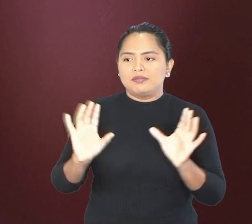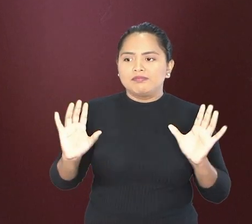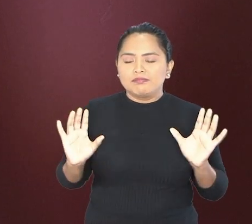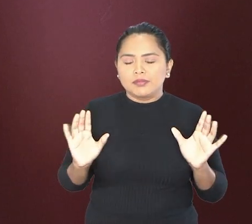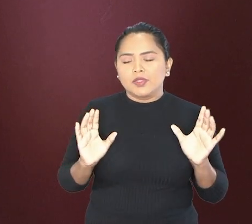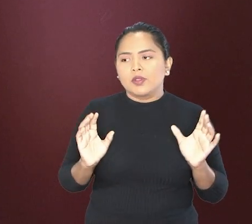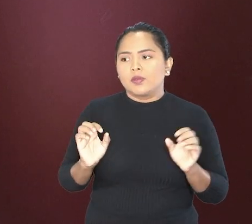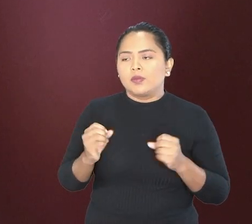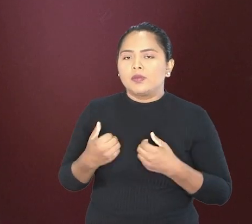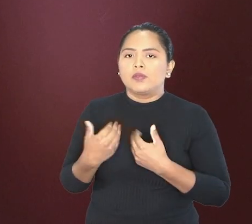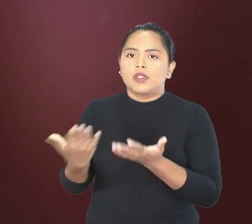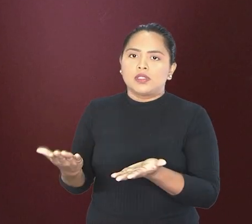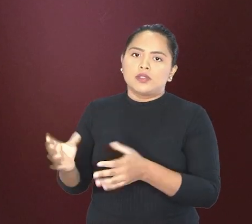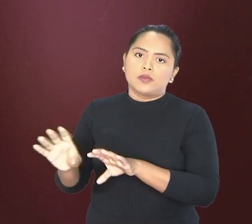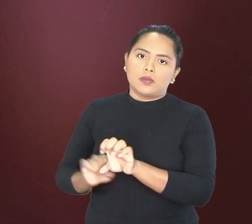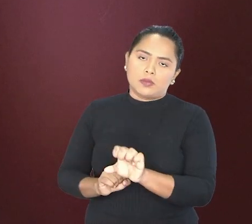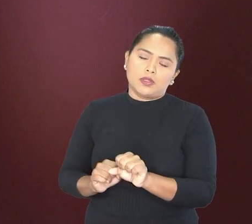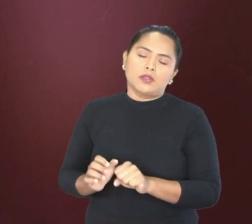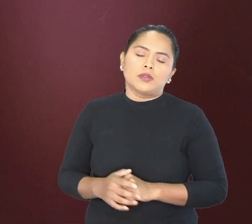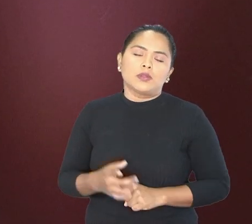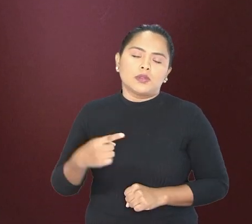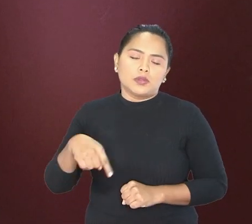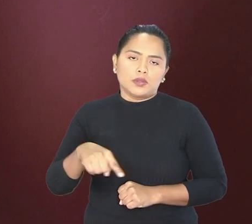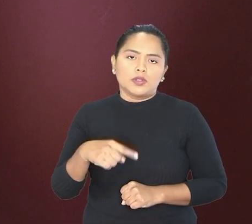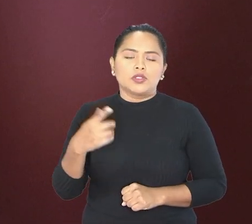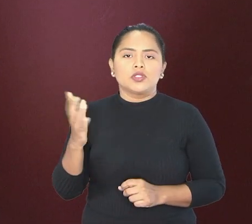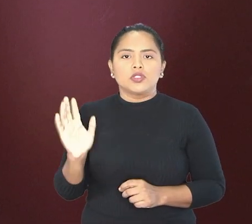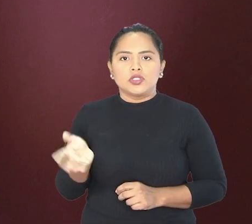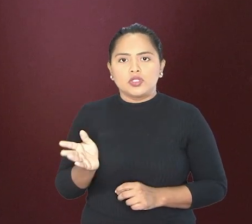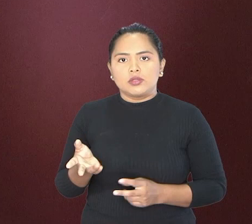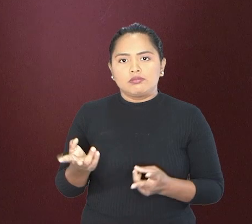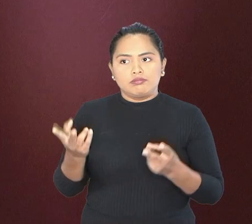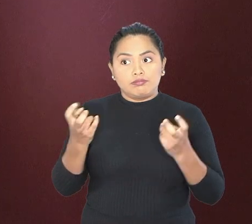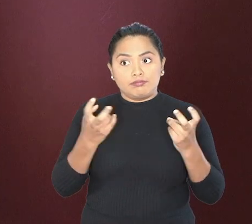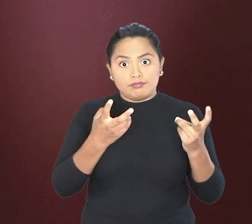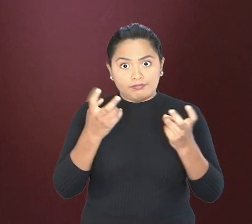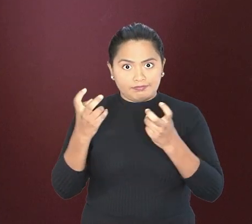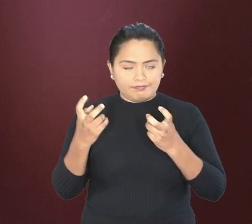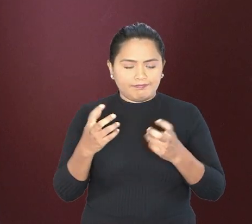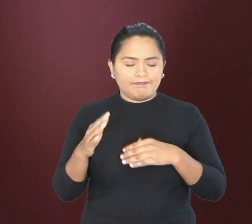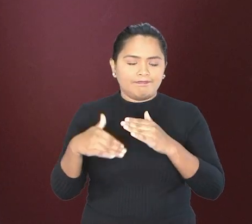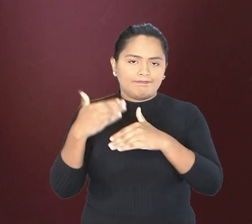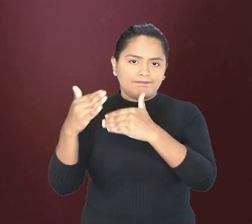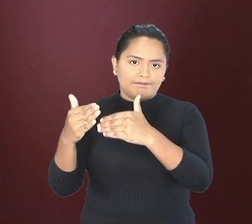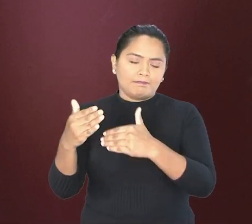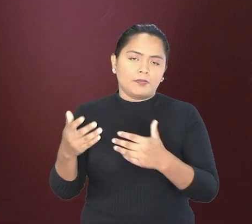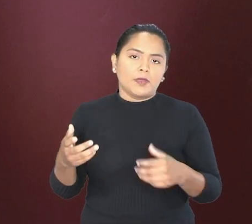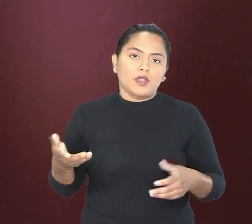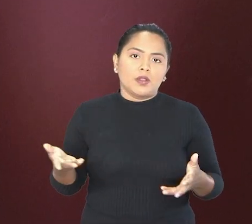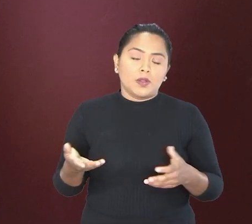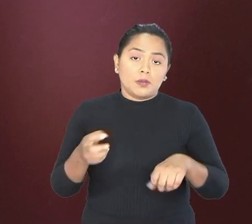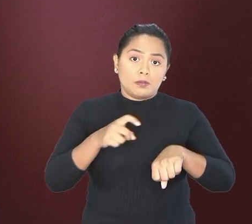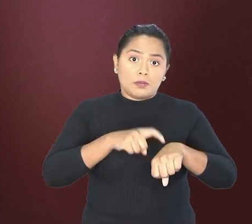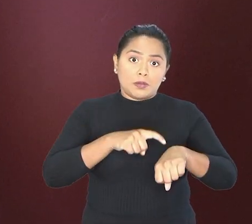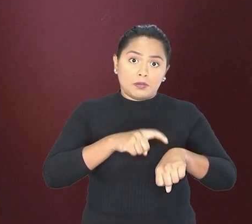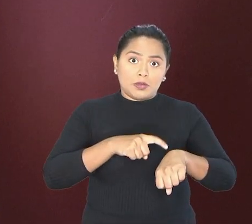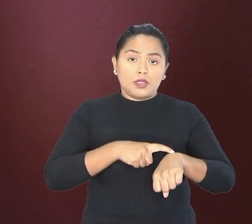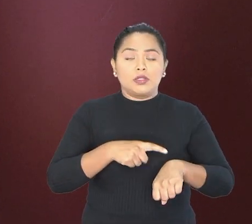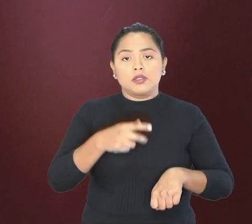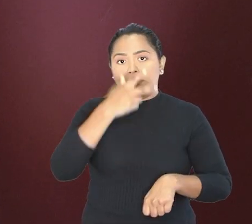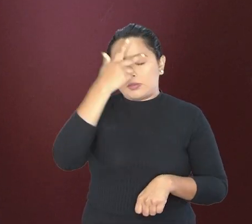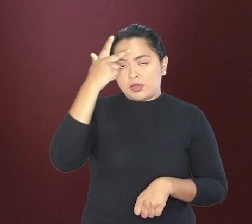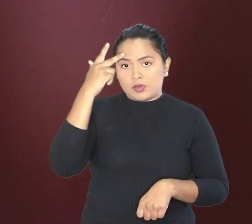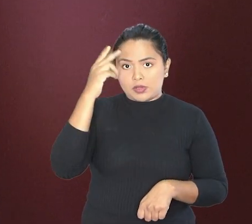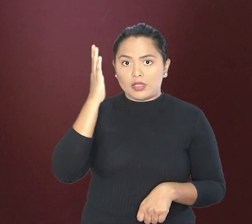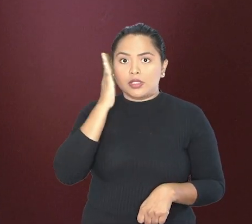oferecendo essas capacitações, e a gente já tem visto o resultado disso. Também é importante que esse momento, porque as pessoas saibam que a gente tem